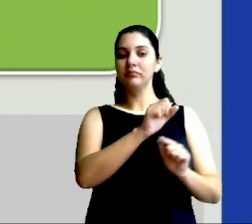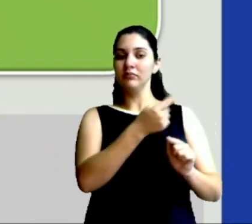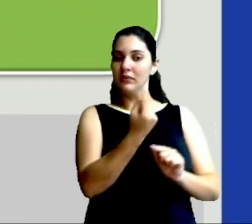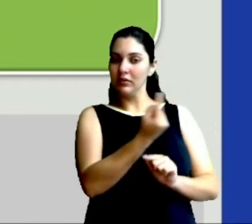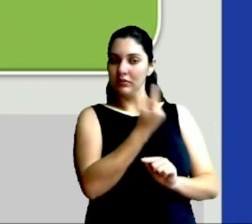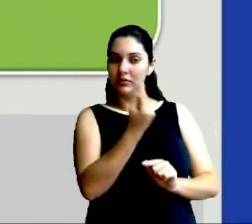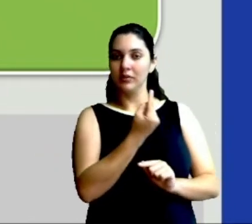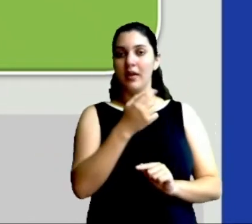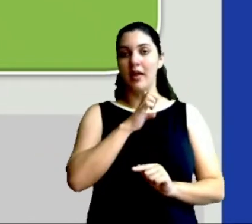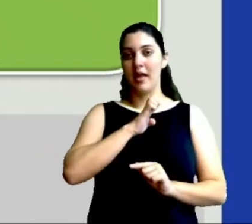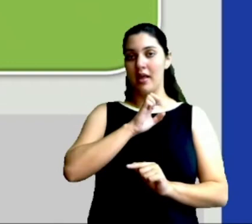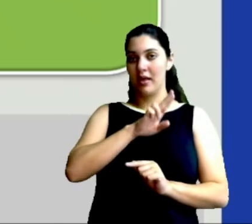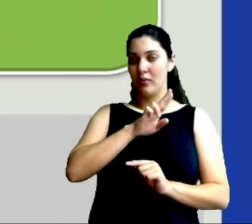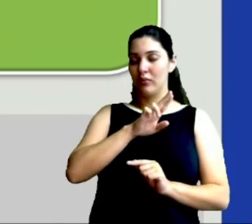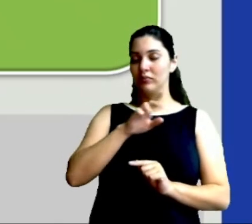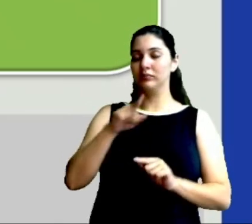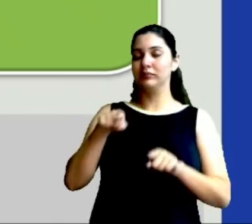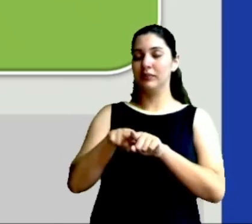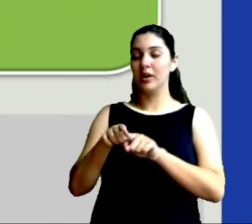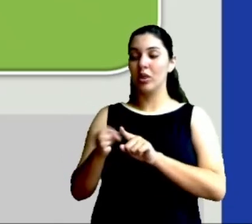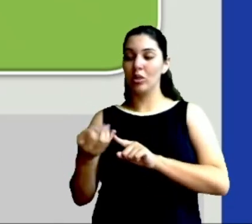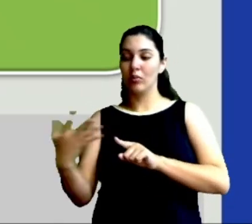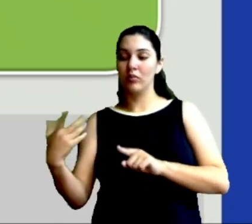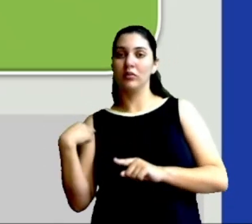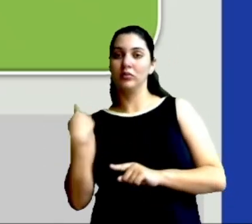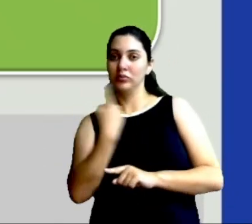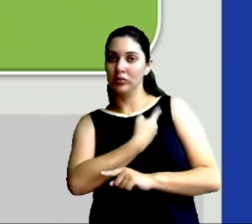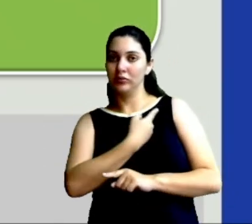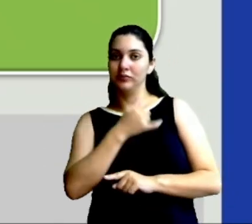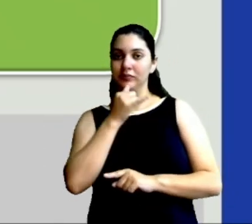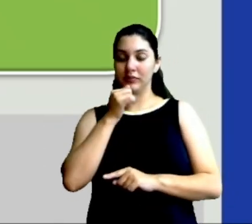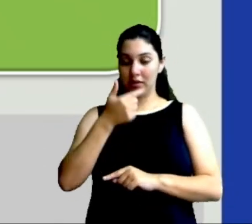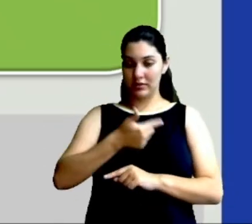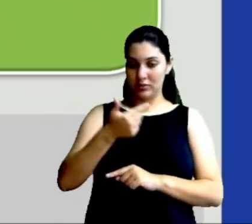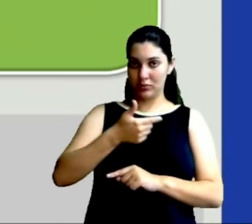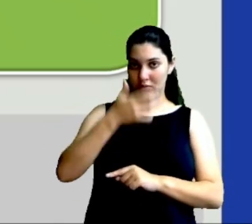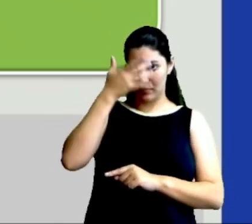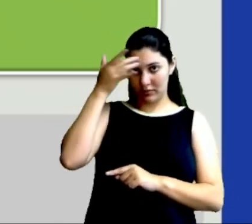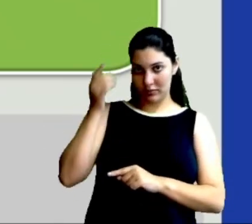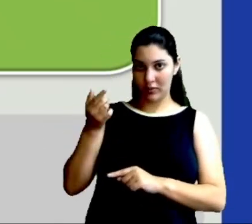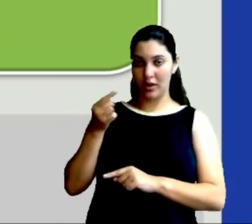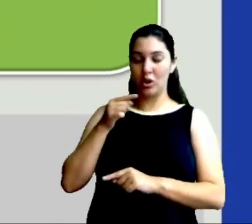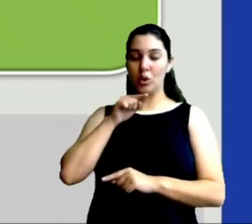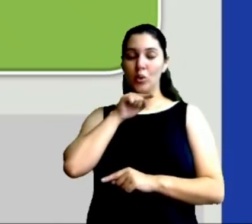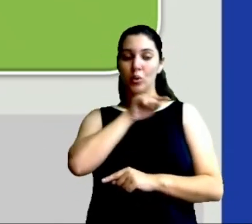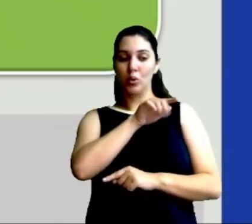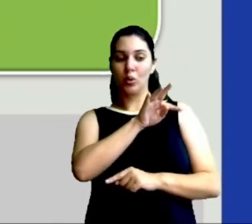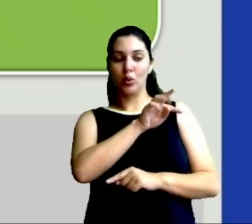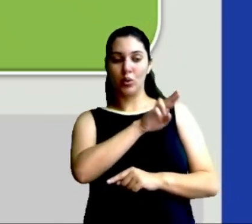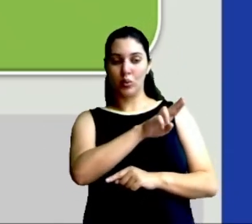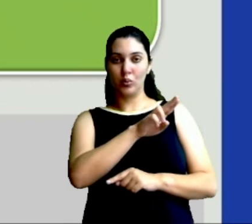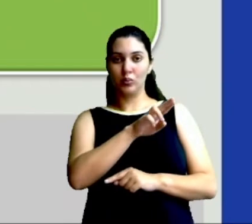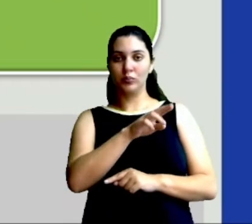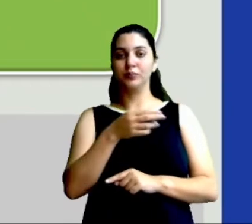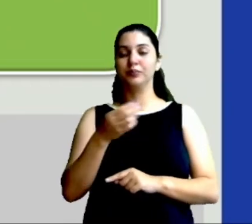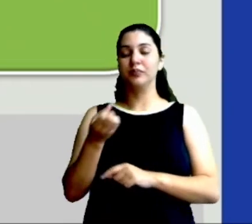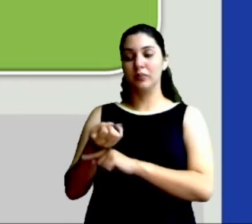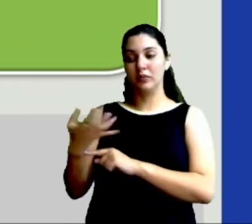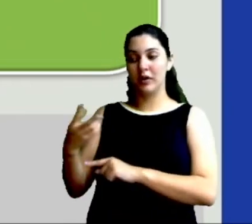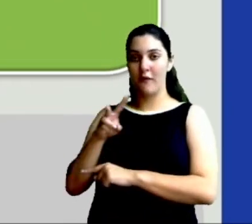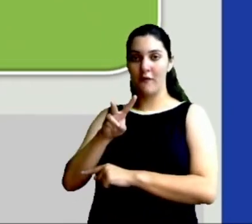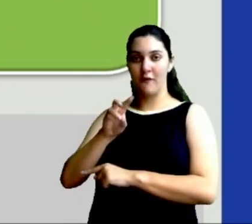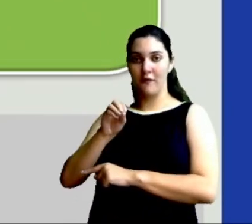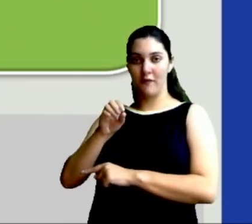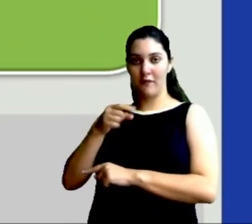plural, nós. A segunda pessoa, singular, tu, e plural, vós. E a terceira